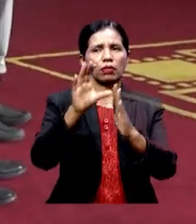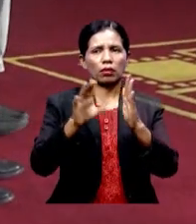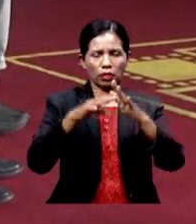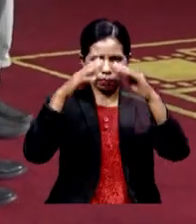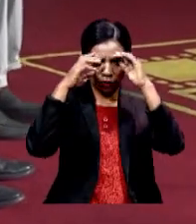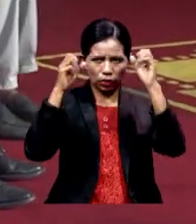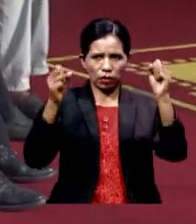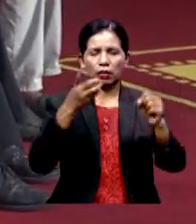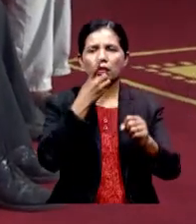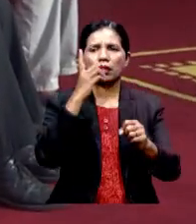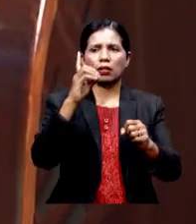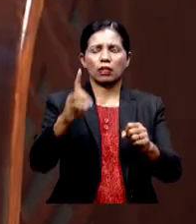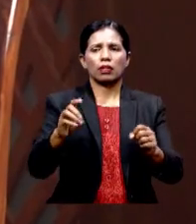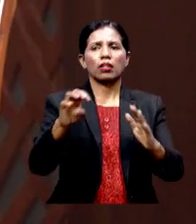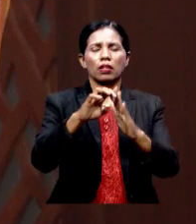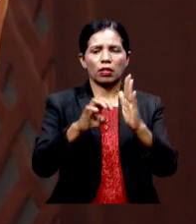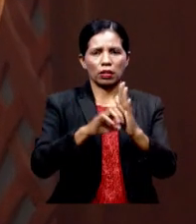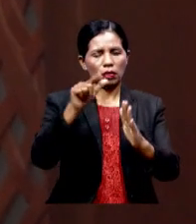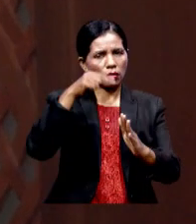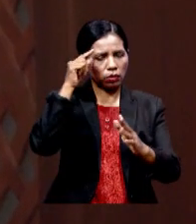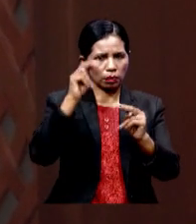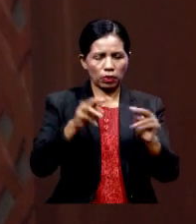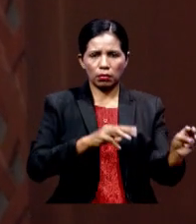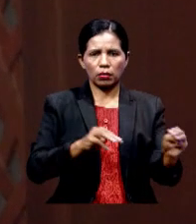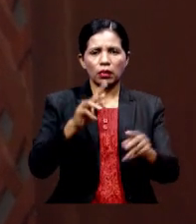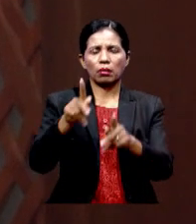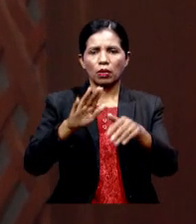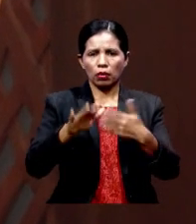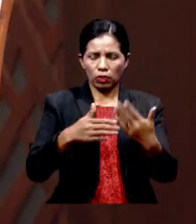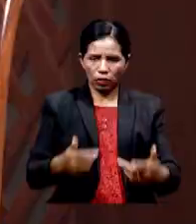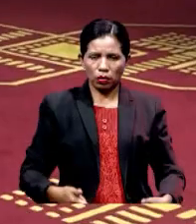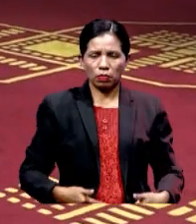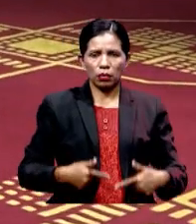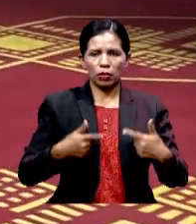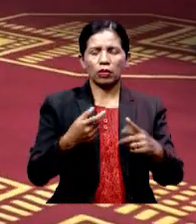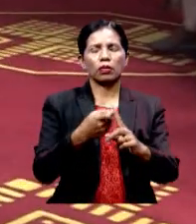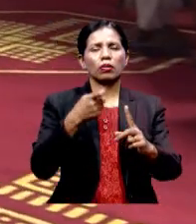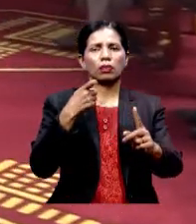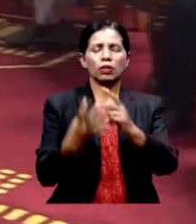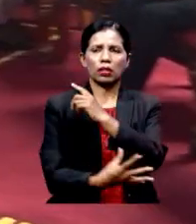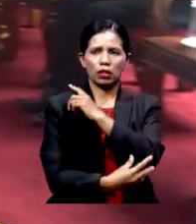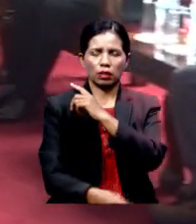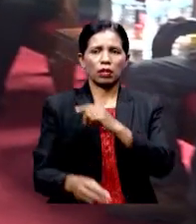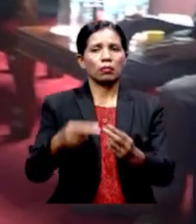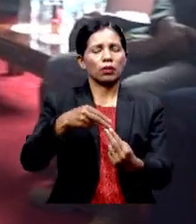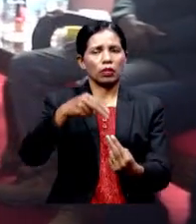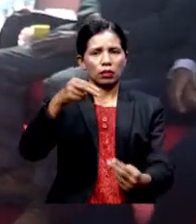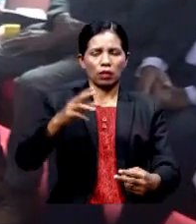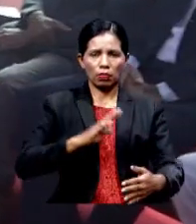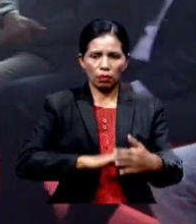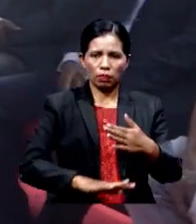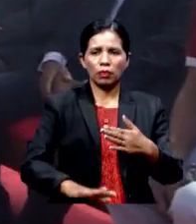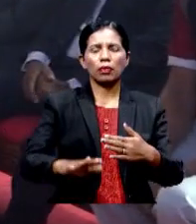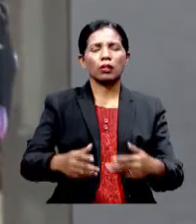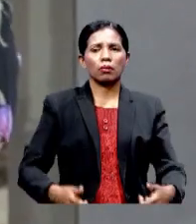Movimento ne declara, Estado no governo precisa muda povo ne mores o se kiak no moquete, no má nutrição, ba mores tiak. Também